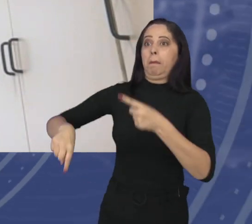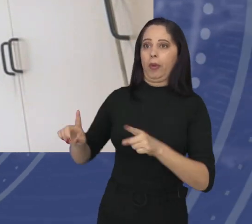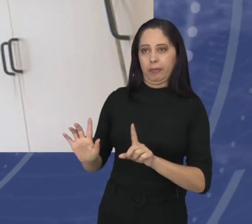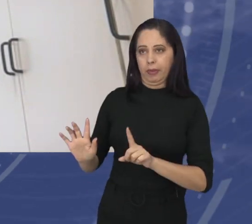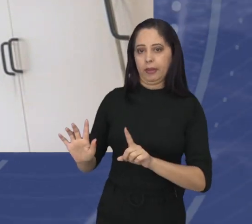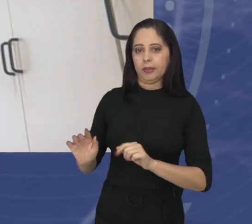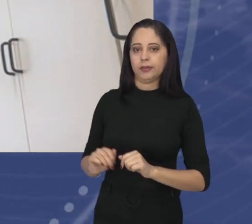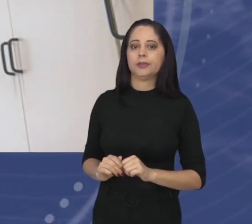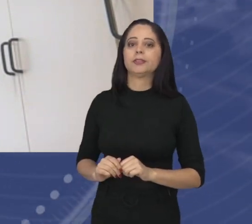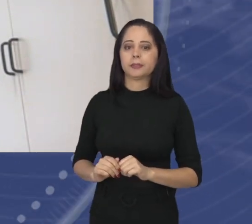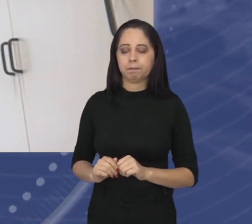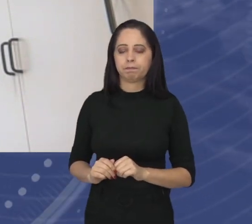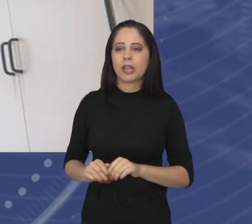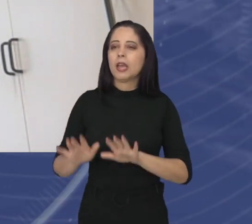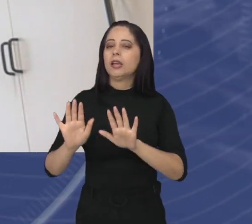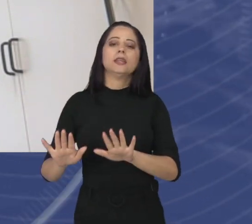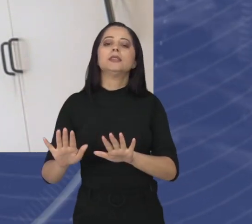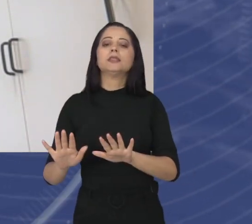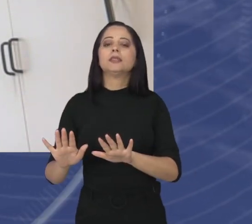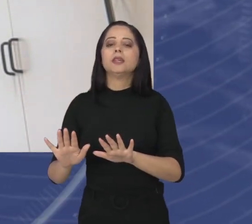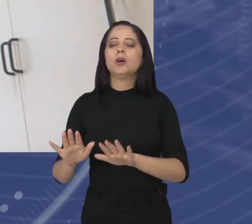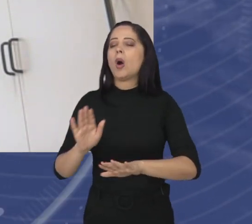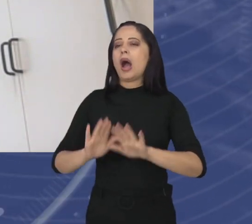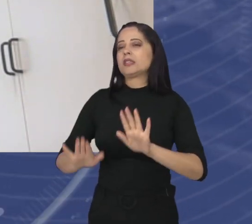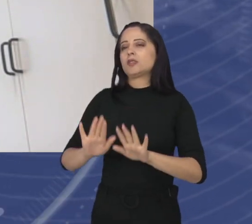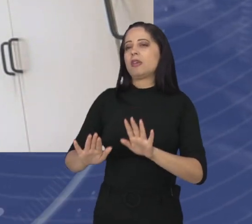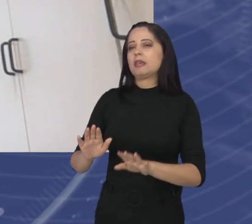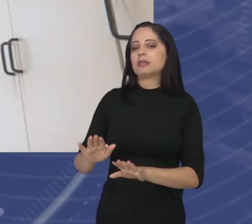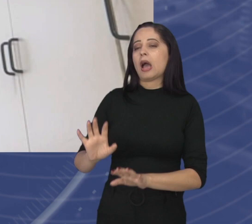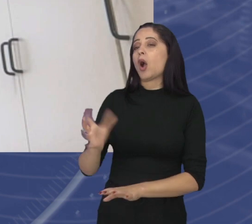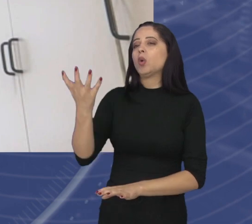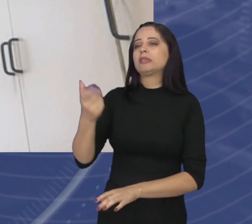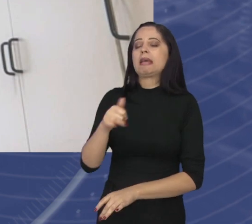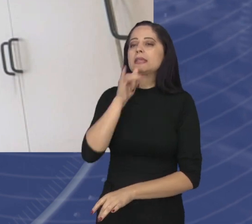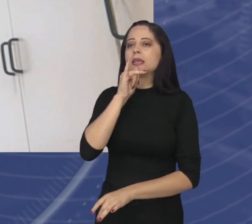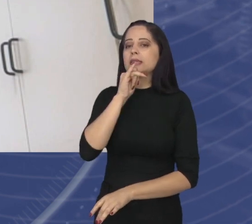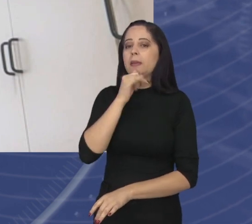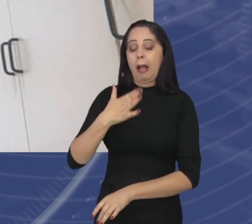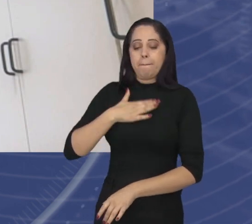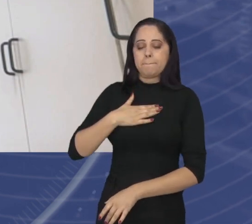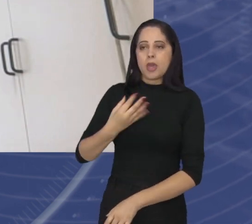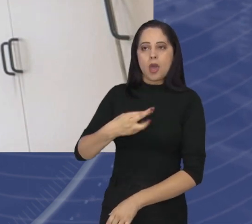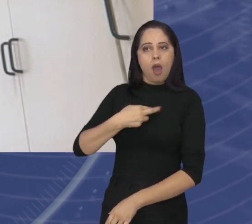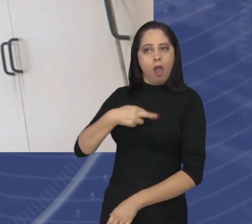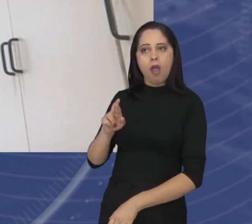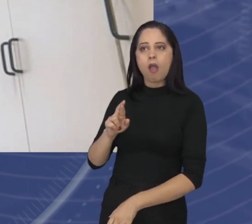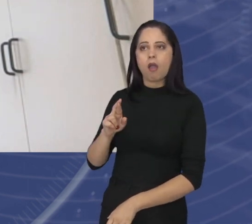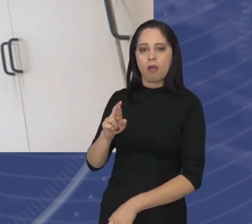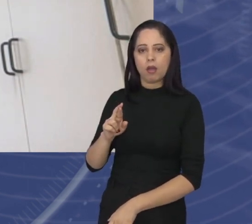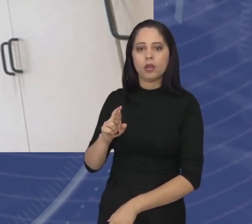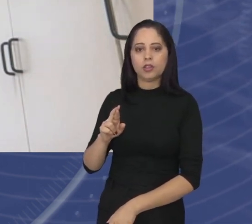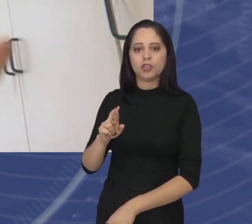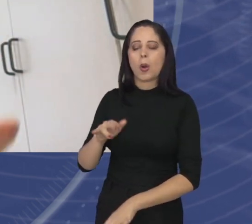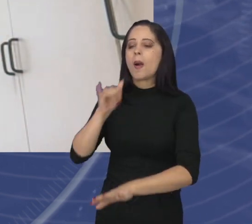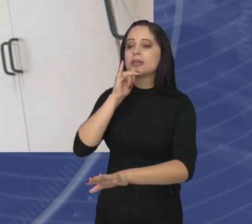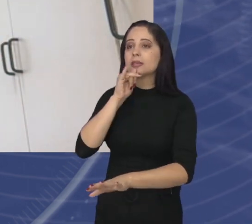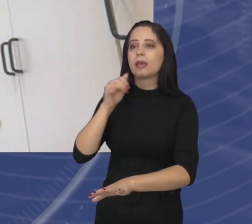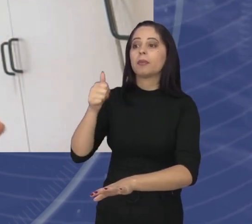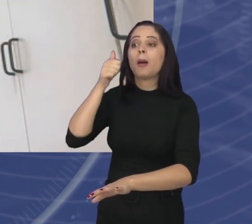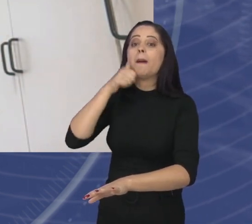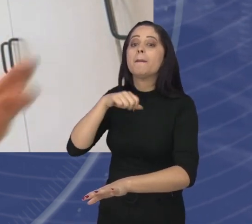de acordo com as convicções morais que a minha própria religião possa trazer. Então, um pai que